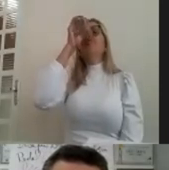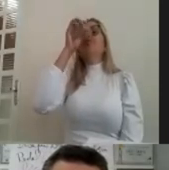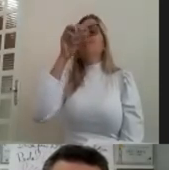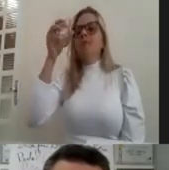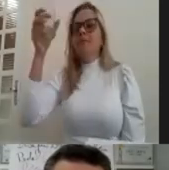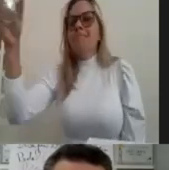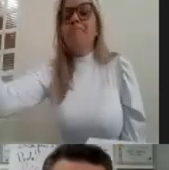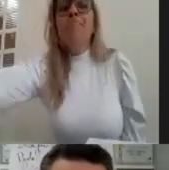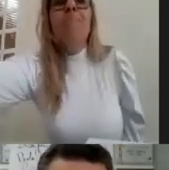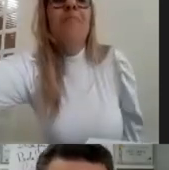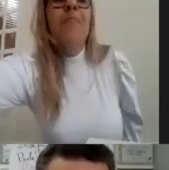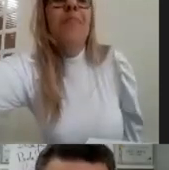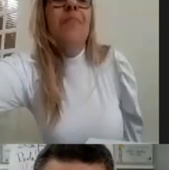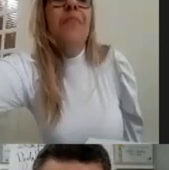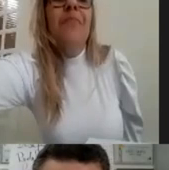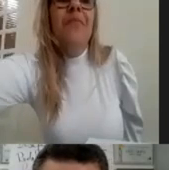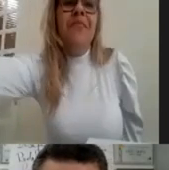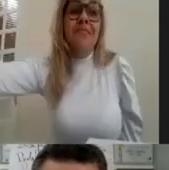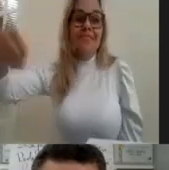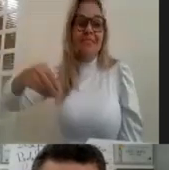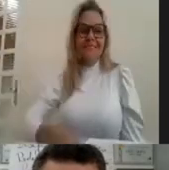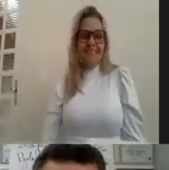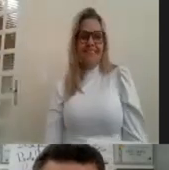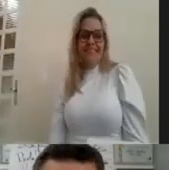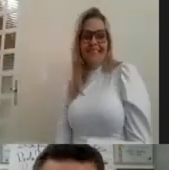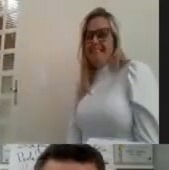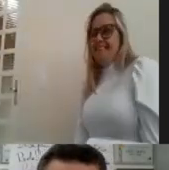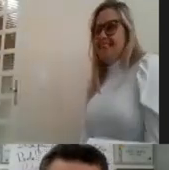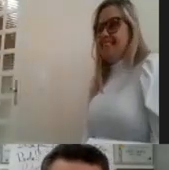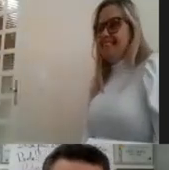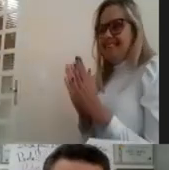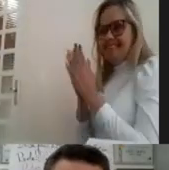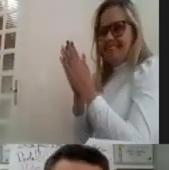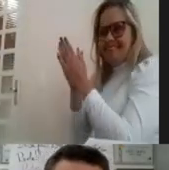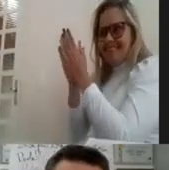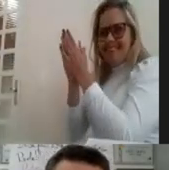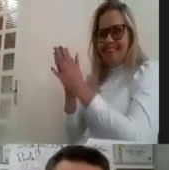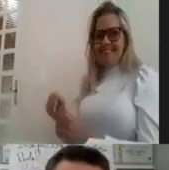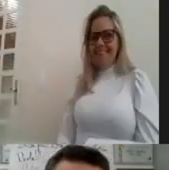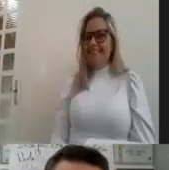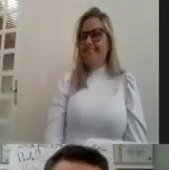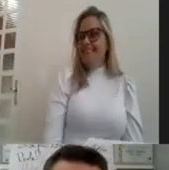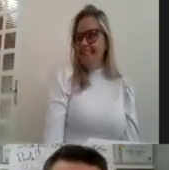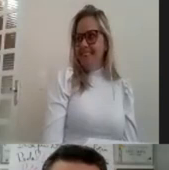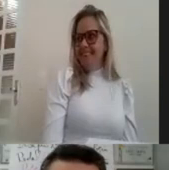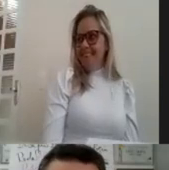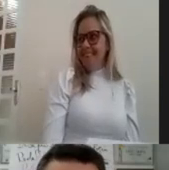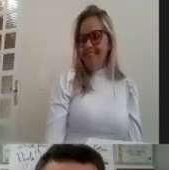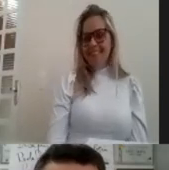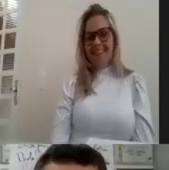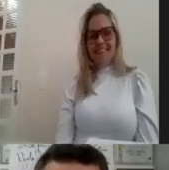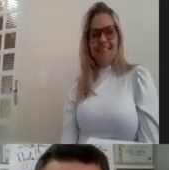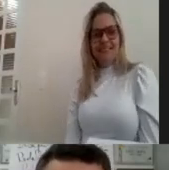uma reflexologista aqui. Isso, então, vamos legal. Ele de Santa Catarina e a Ivone de Rio Grande, do Cassino.